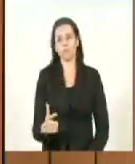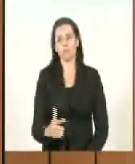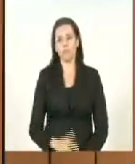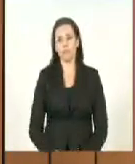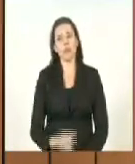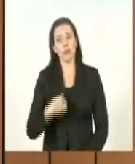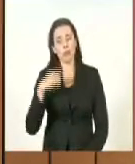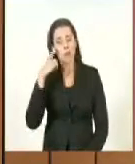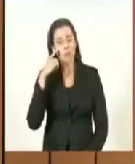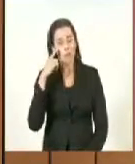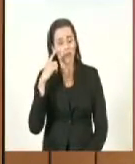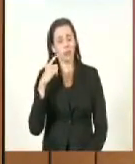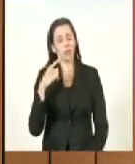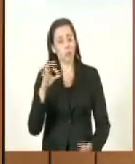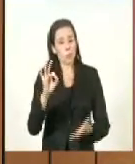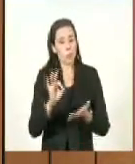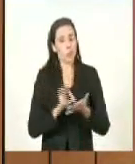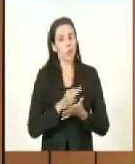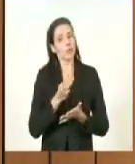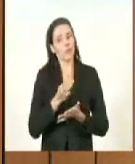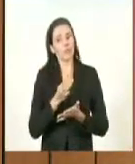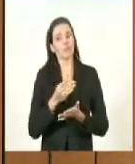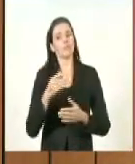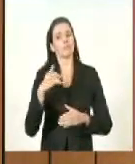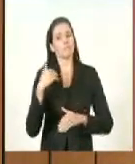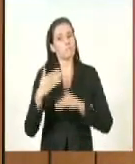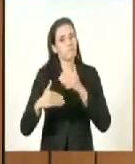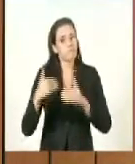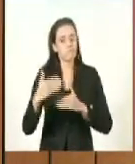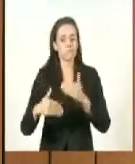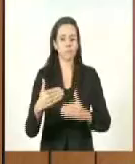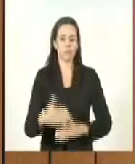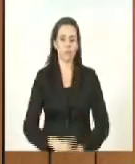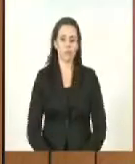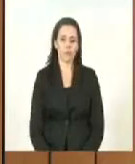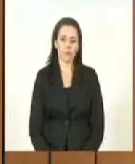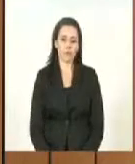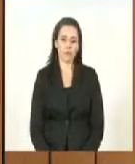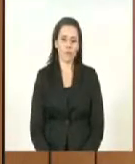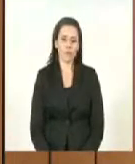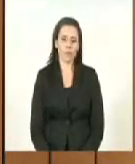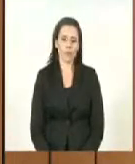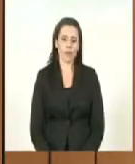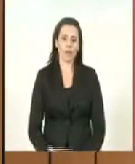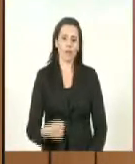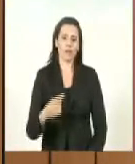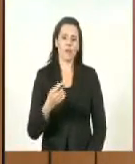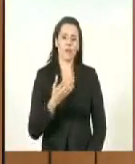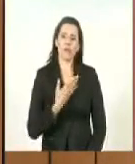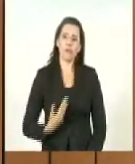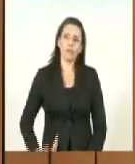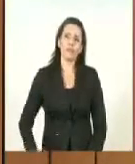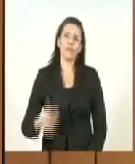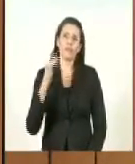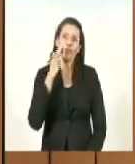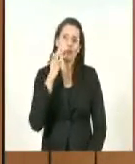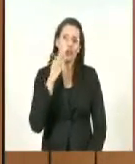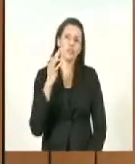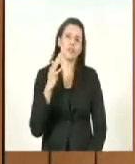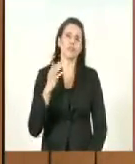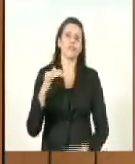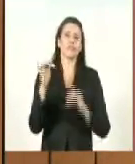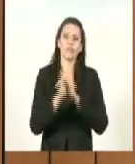Sobre questões, porque o governo, antes de ser governo, o governador Flávio Dino, dizer que isso era